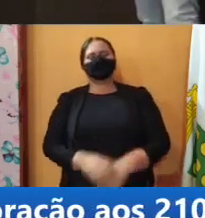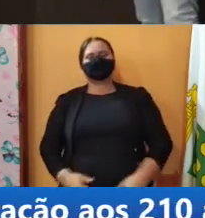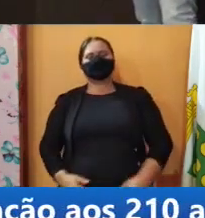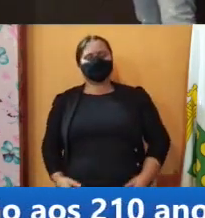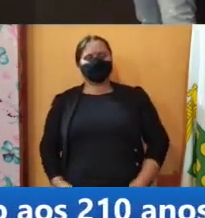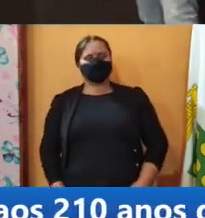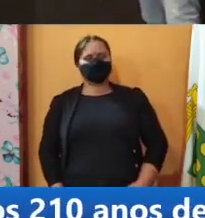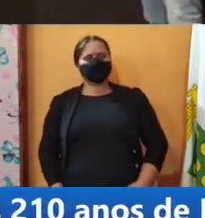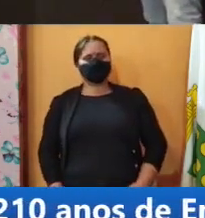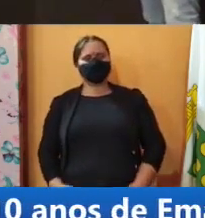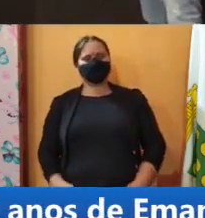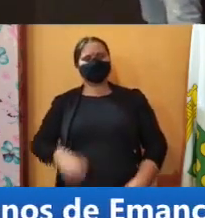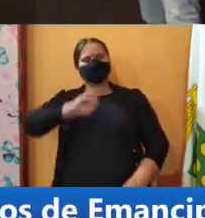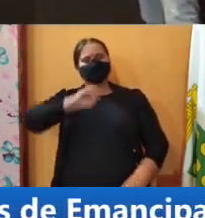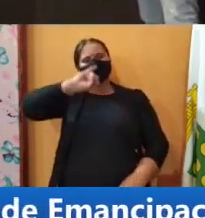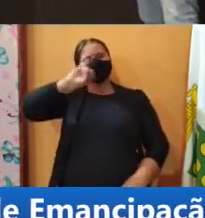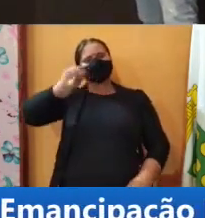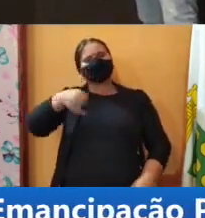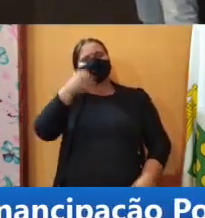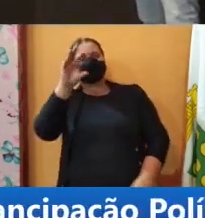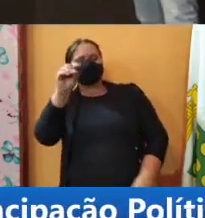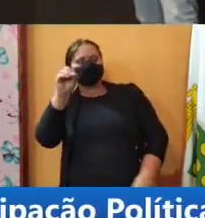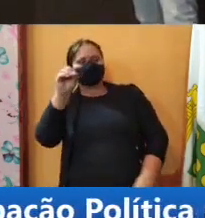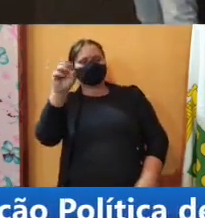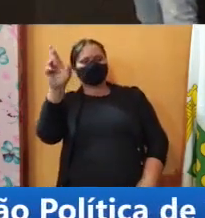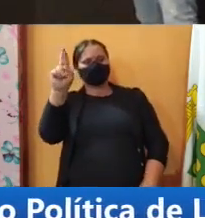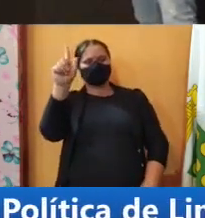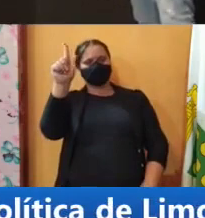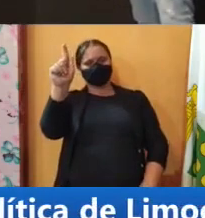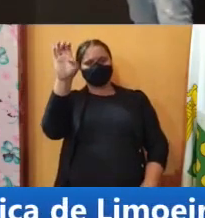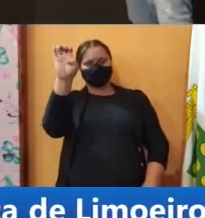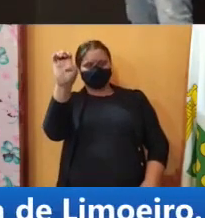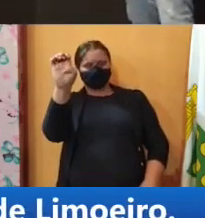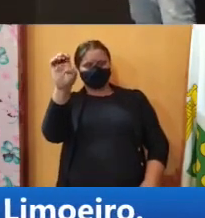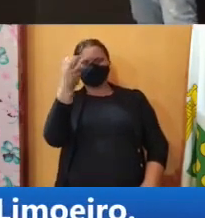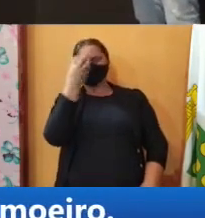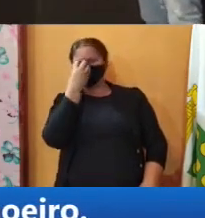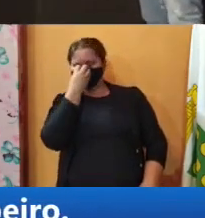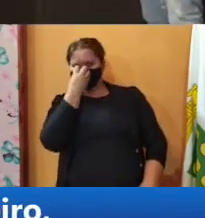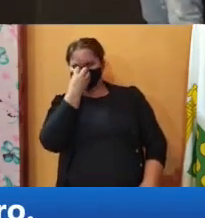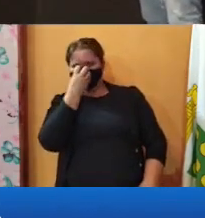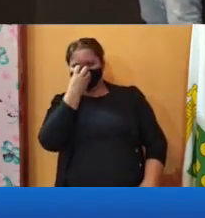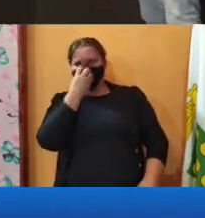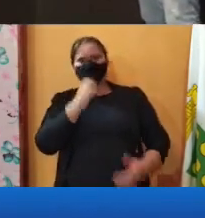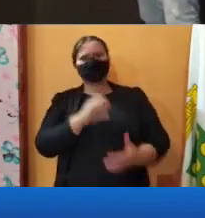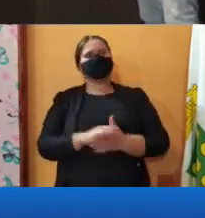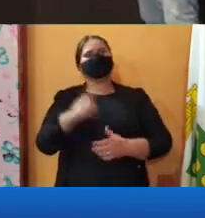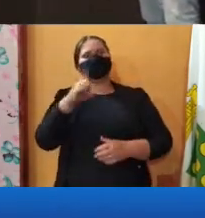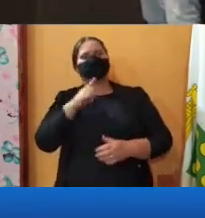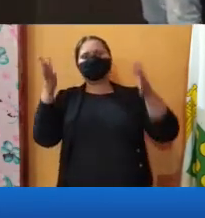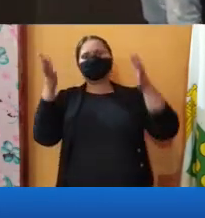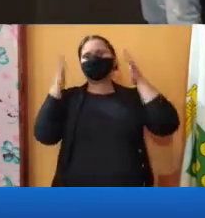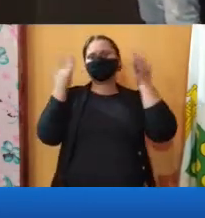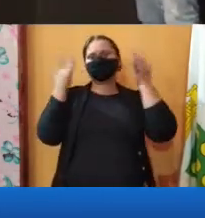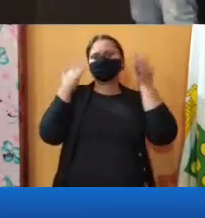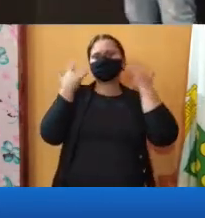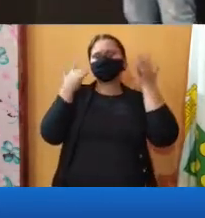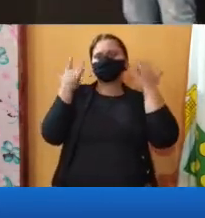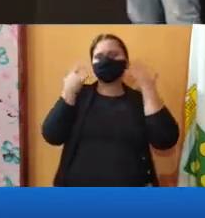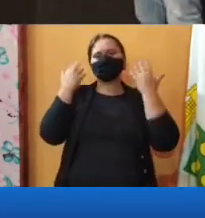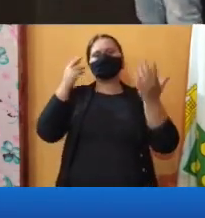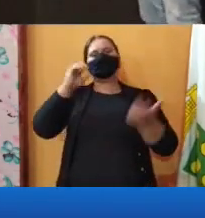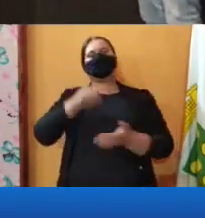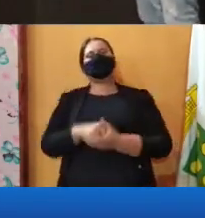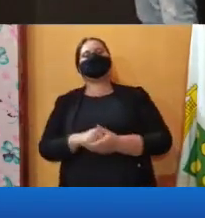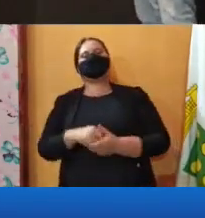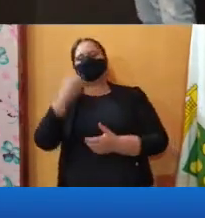dedicação. Jorge, nós descobrimos hoje uma outra faceta dele, né? Além de dança, além de teatro e